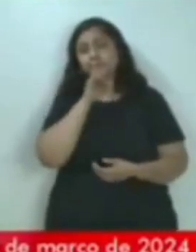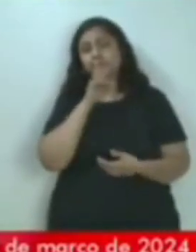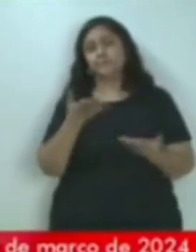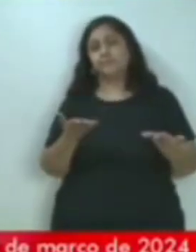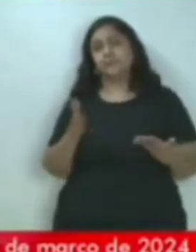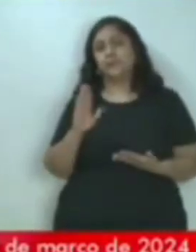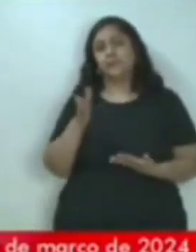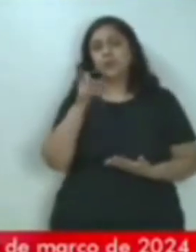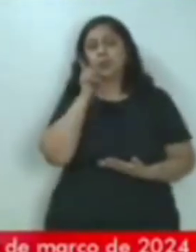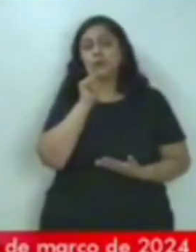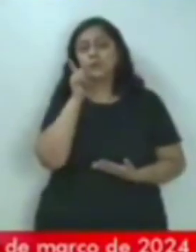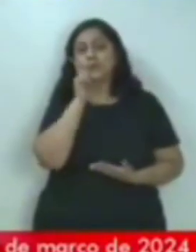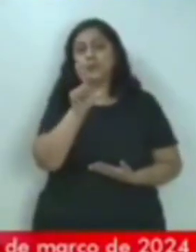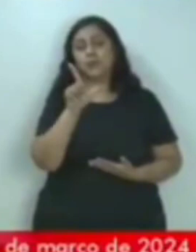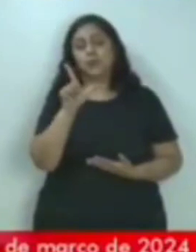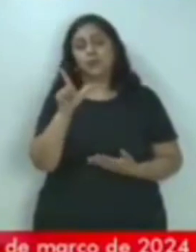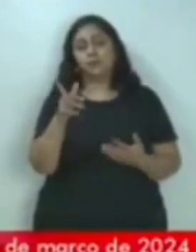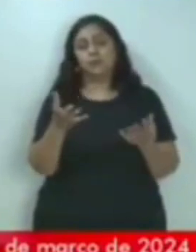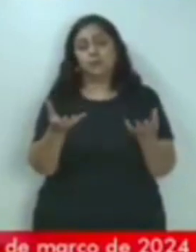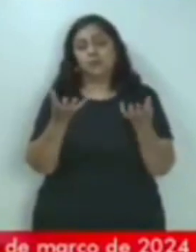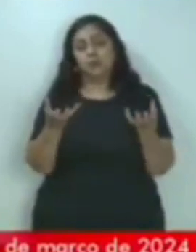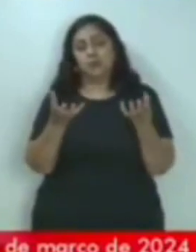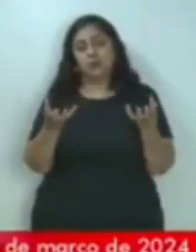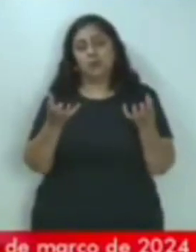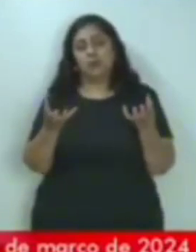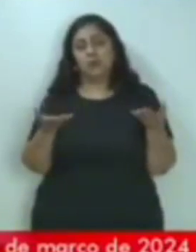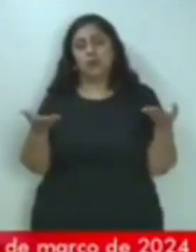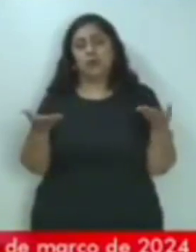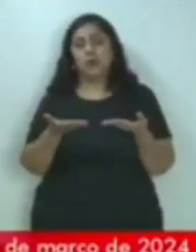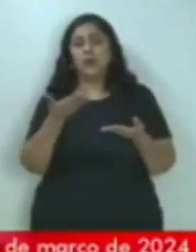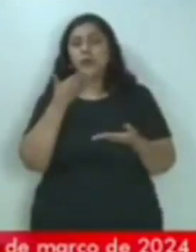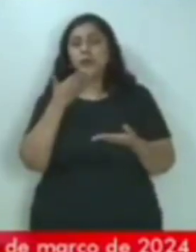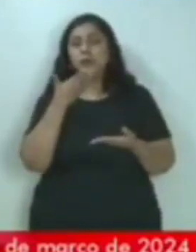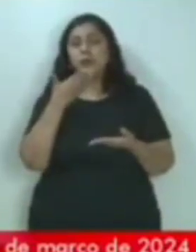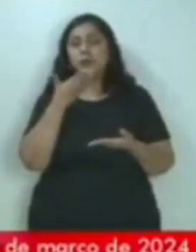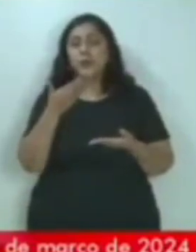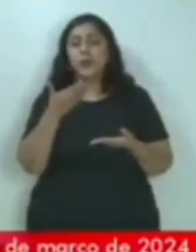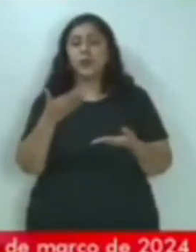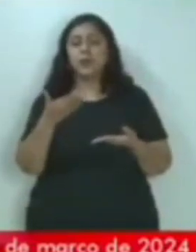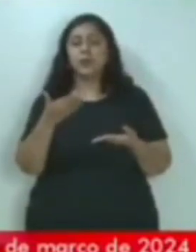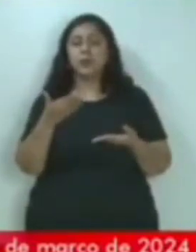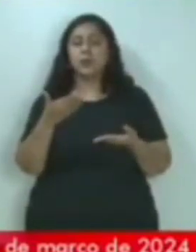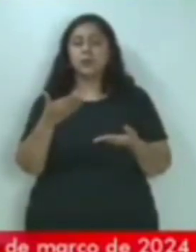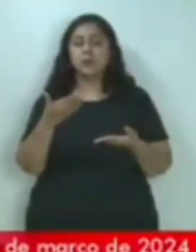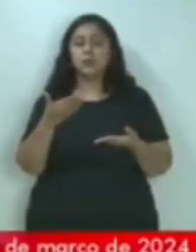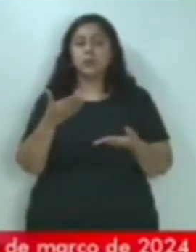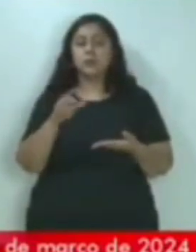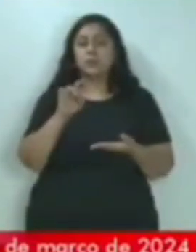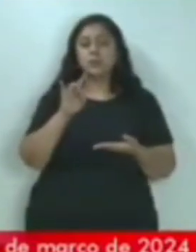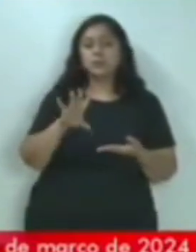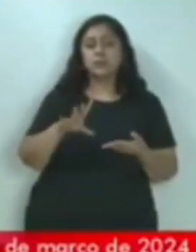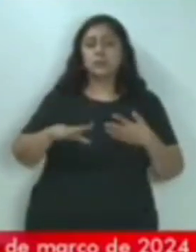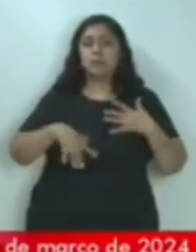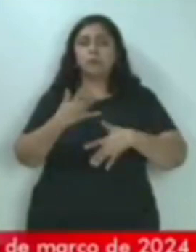que queria, tá? É. Se me atrapalhar, eu vou pedir para